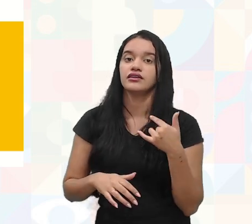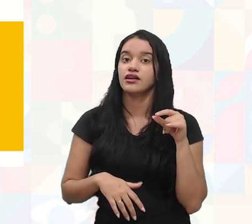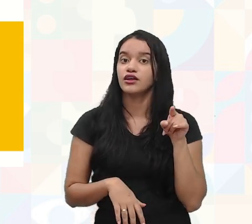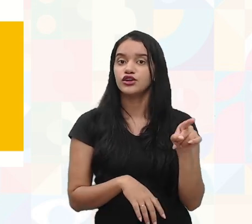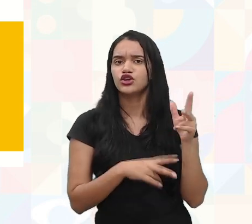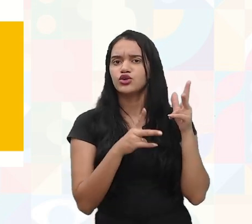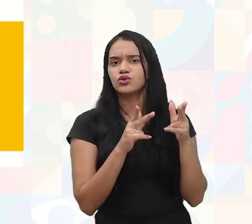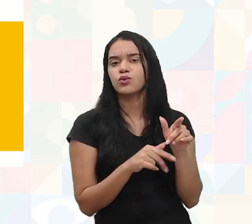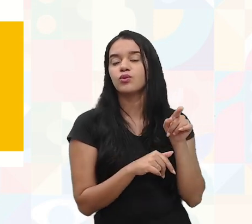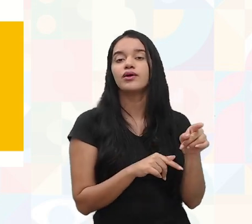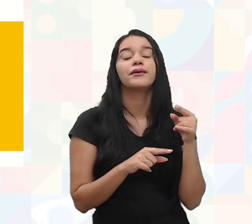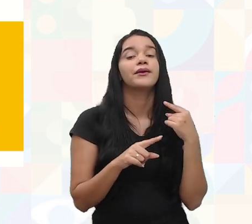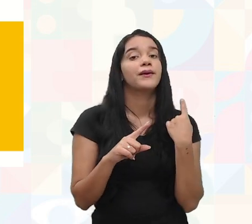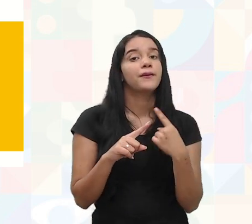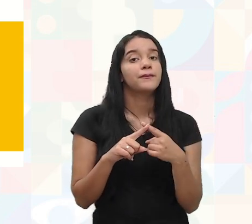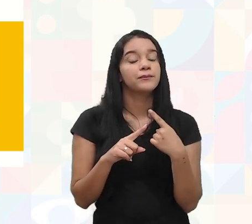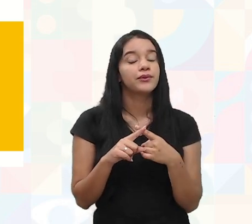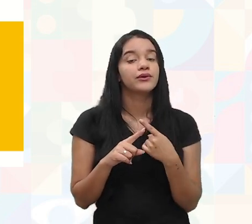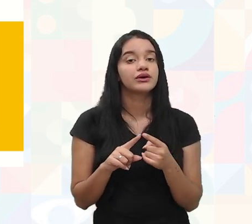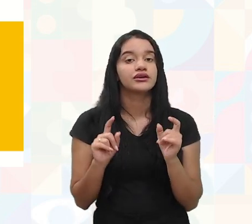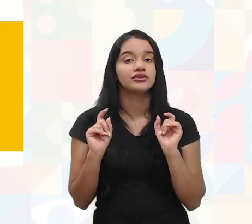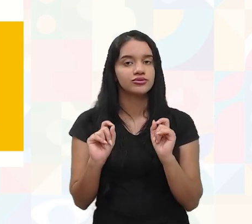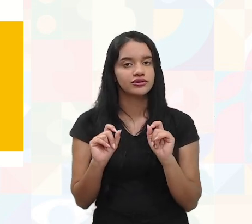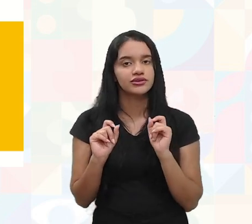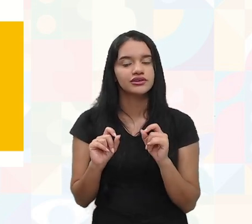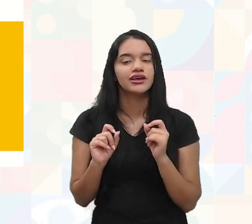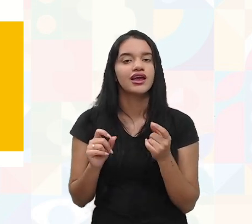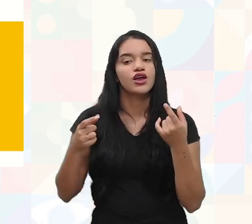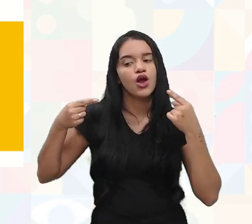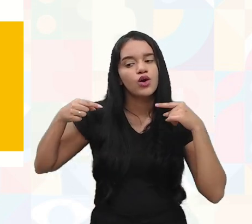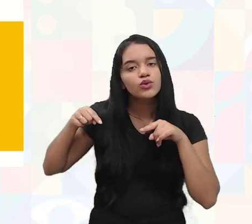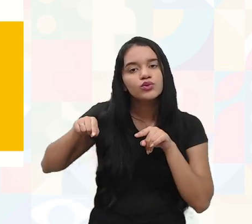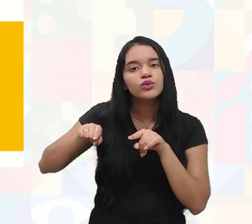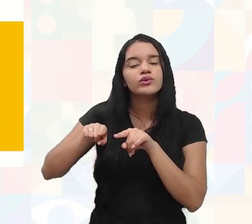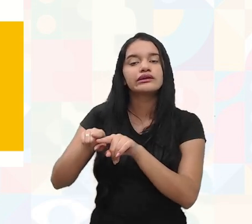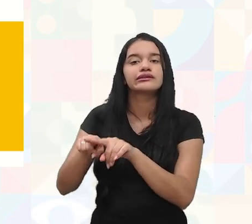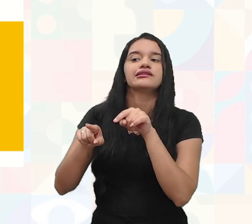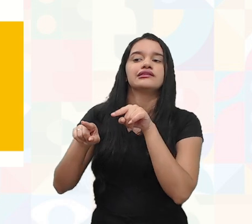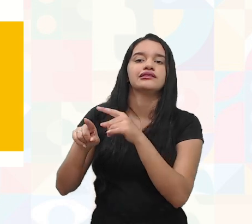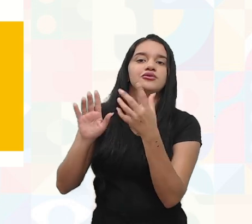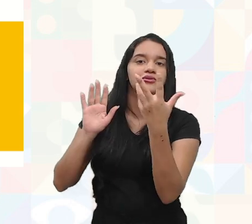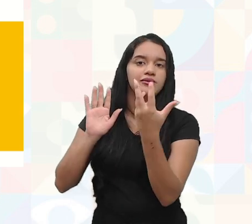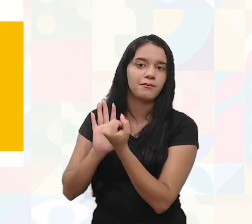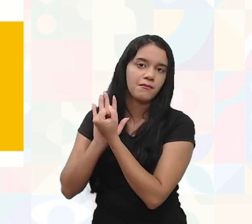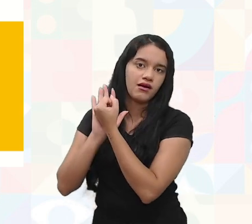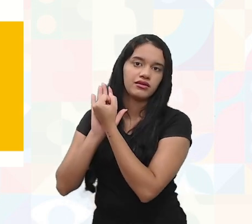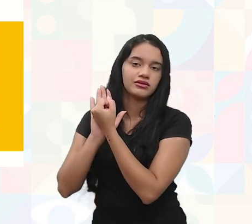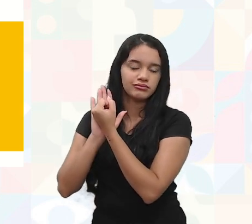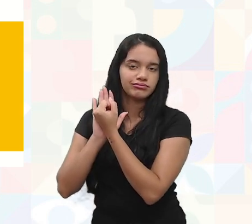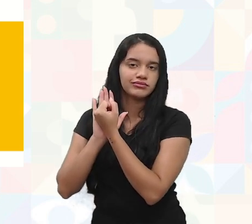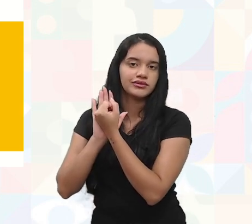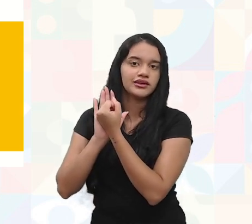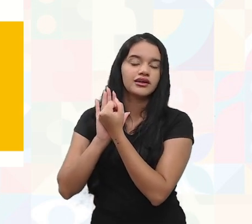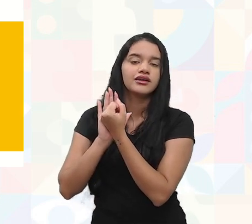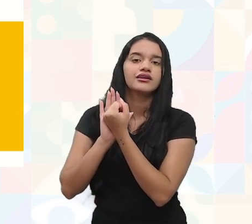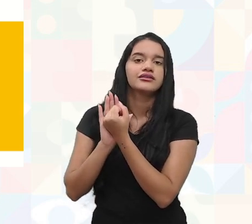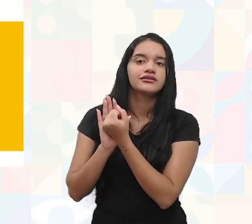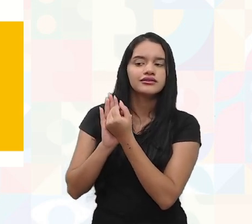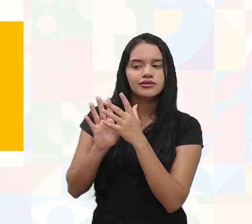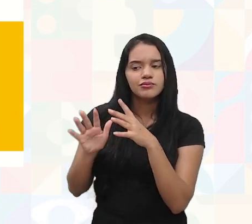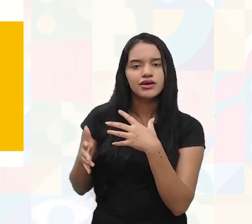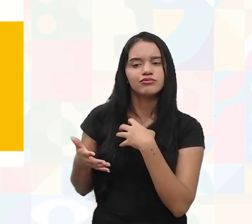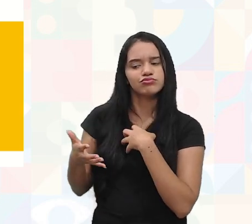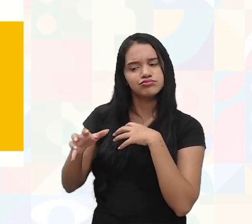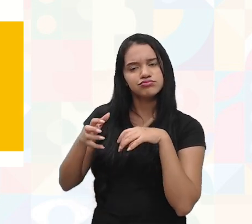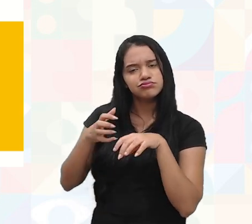menores, porque ele já estabeleceu, né, essa conexão com aquela marca, tá? Ele se identifica com os valores, ele